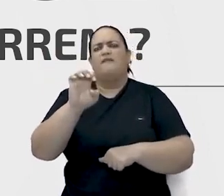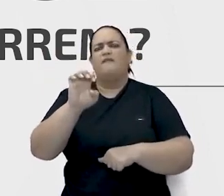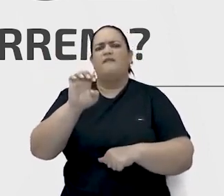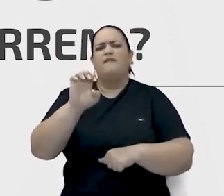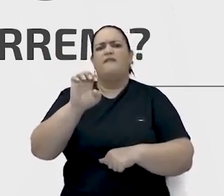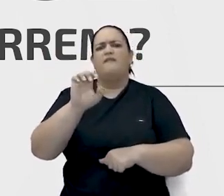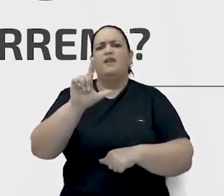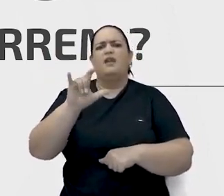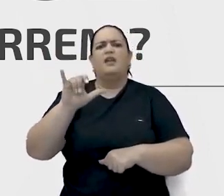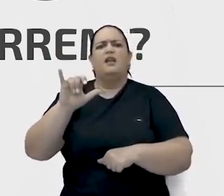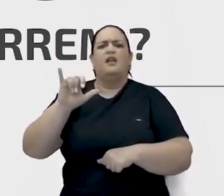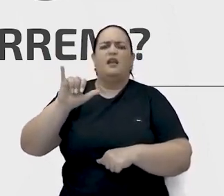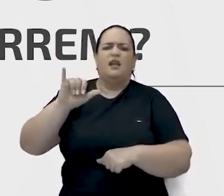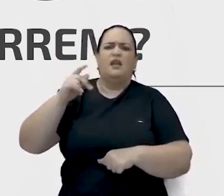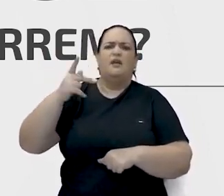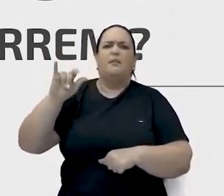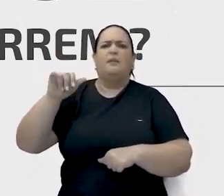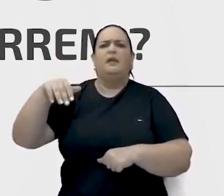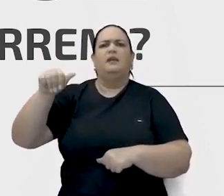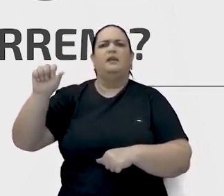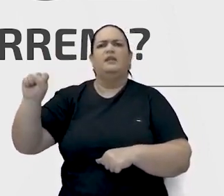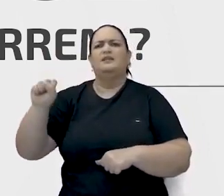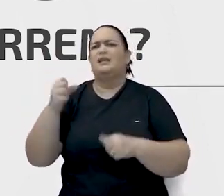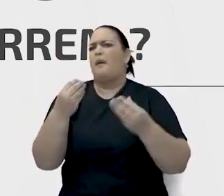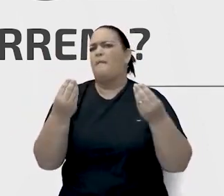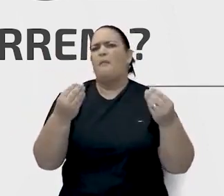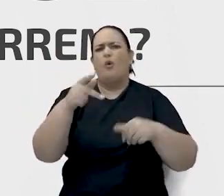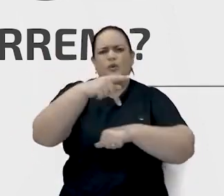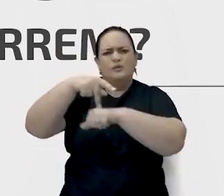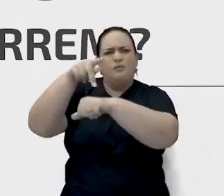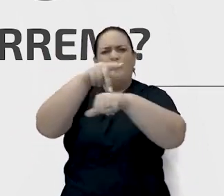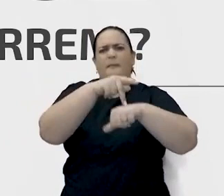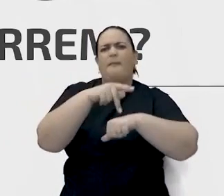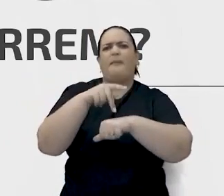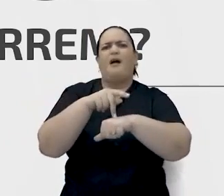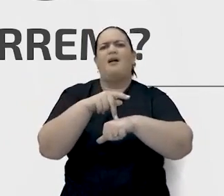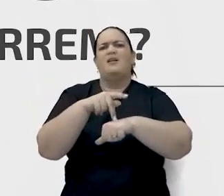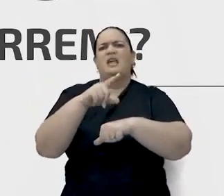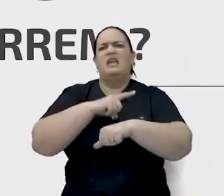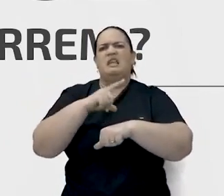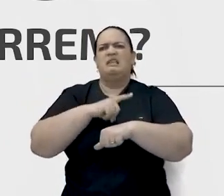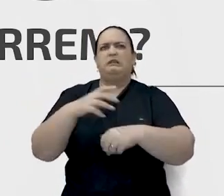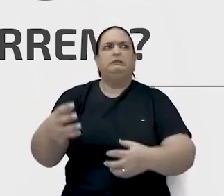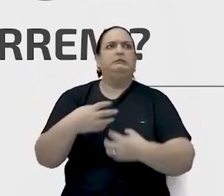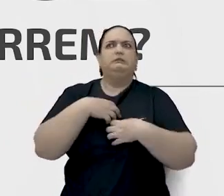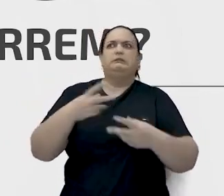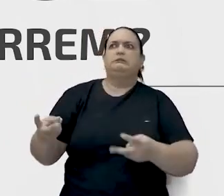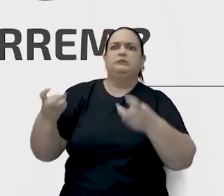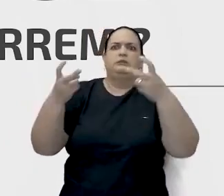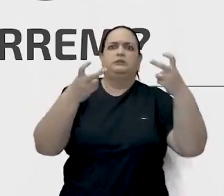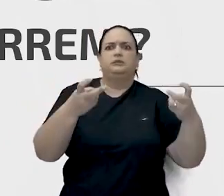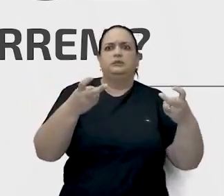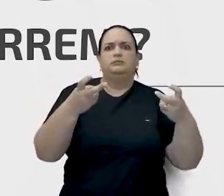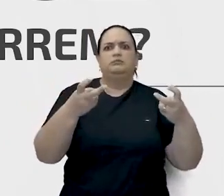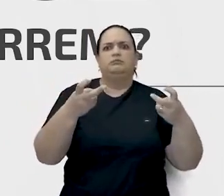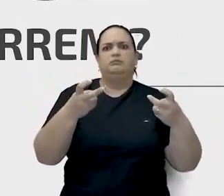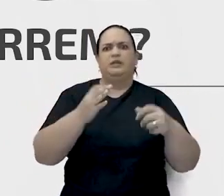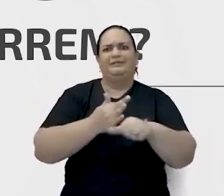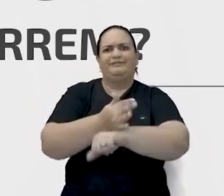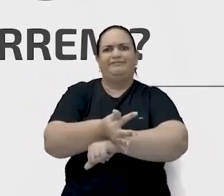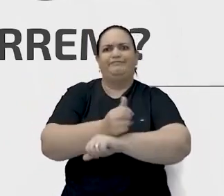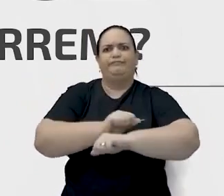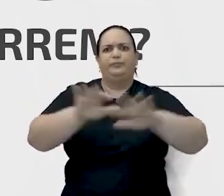impacto negativo que uma fake news pode causar é gigante. Com isso, alguns países